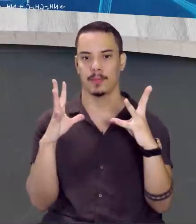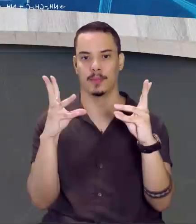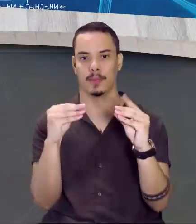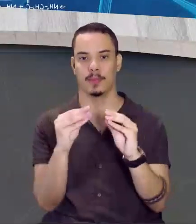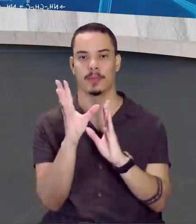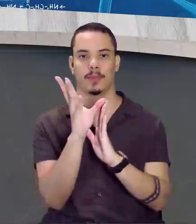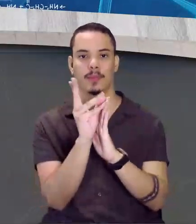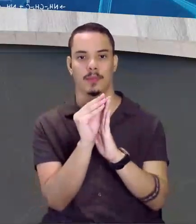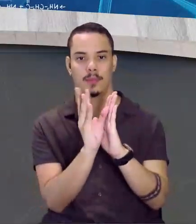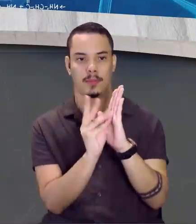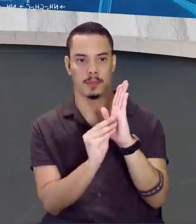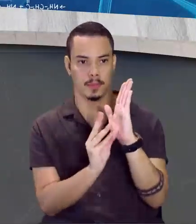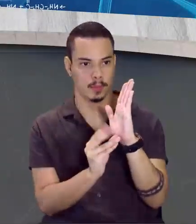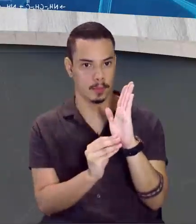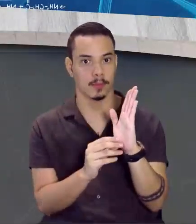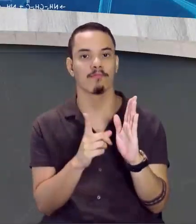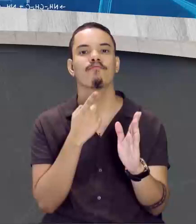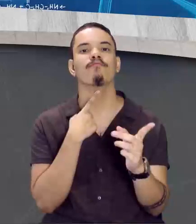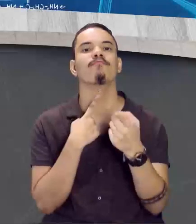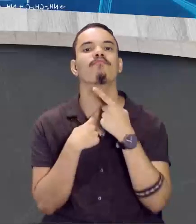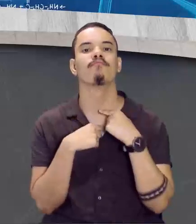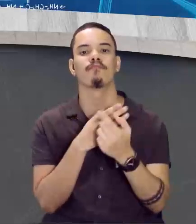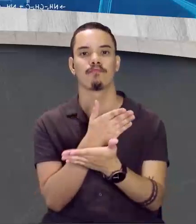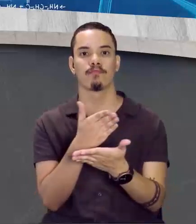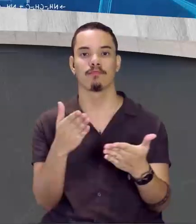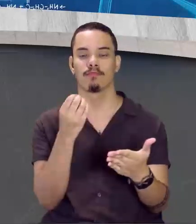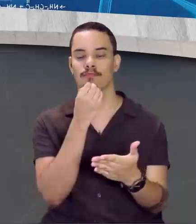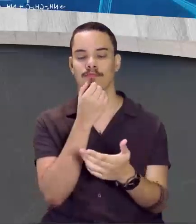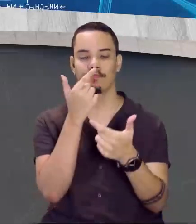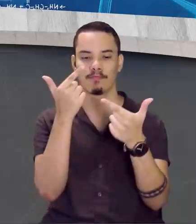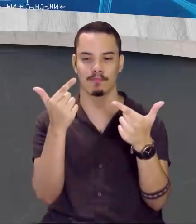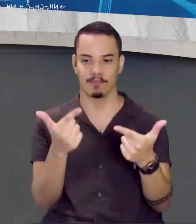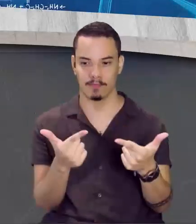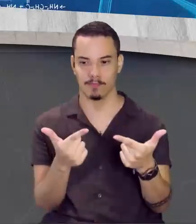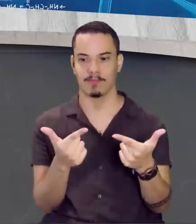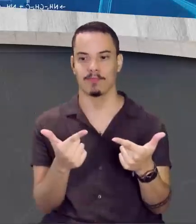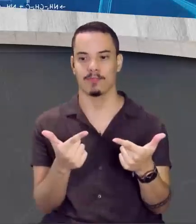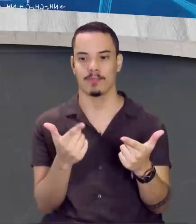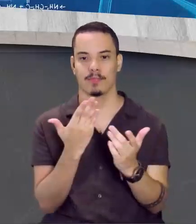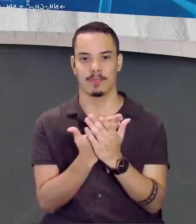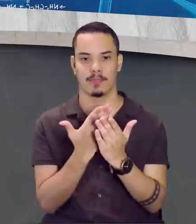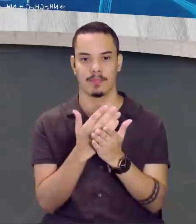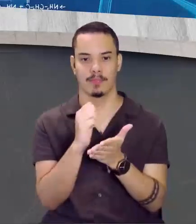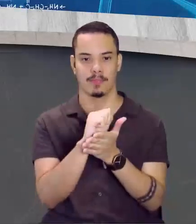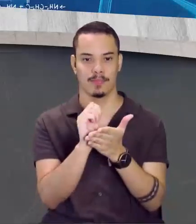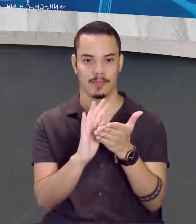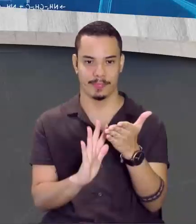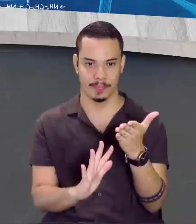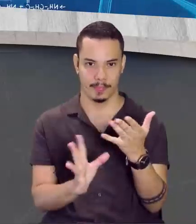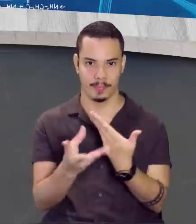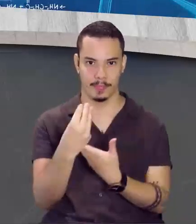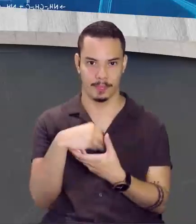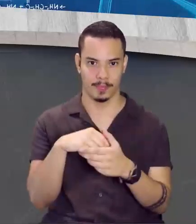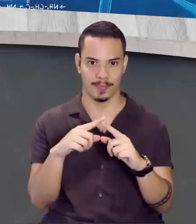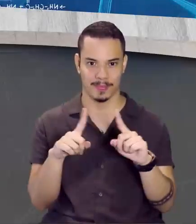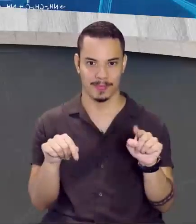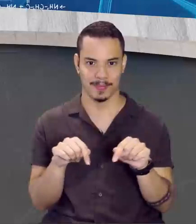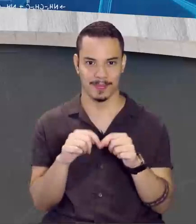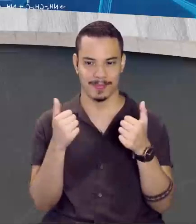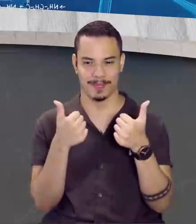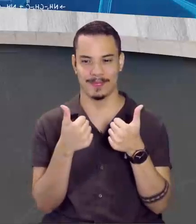você, desejamos a vocês uma boa sorte aí na atividade de sala.